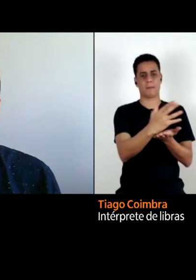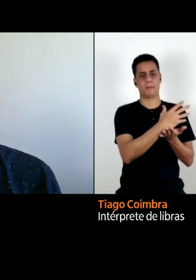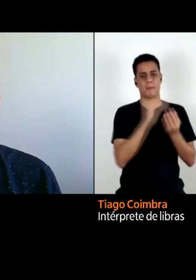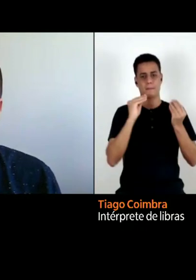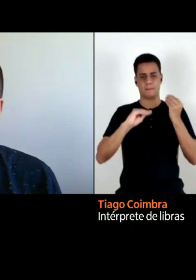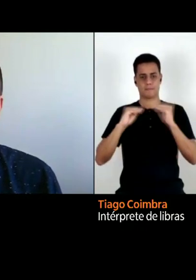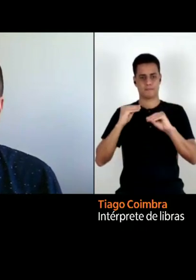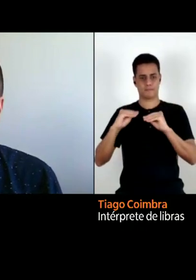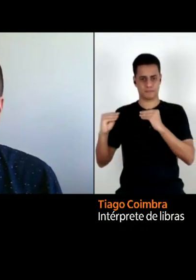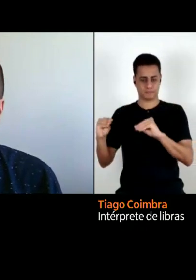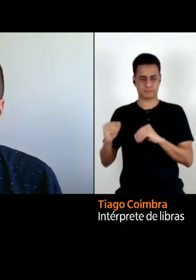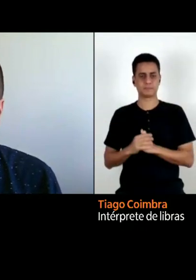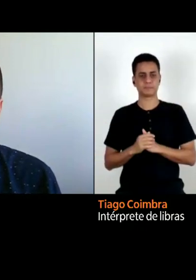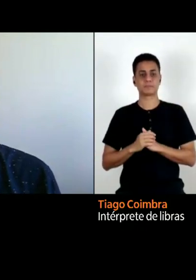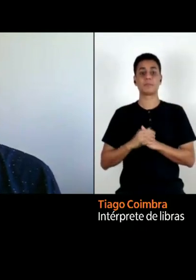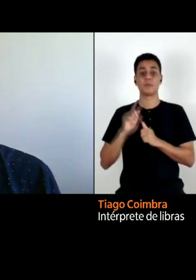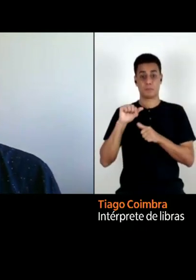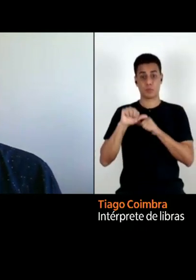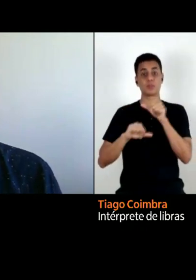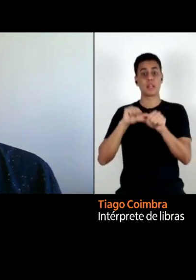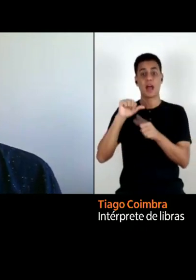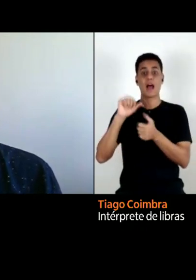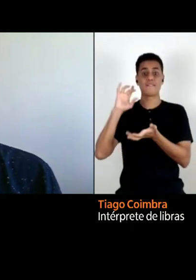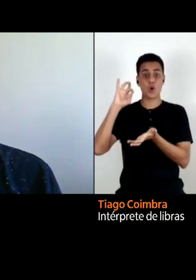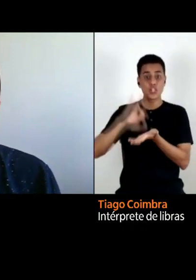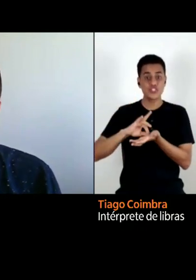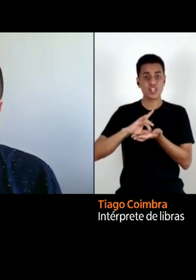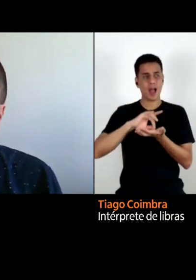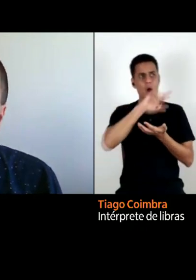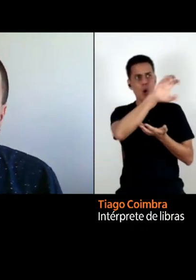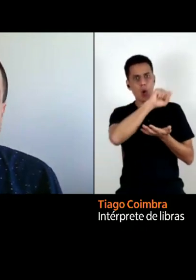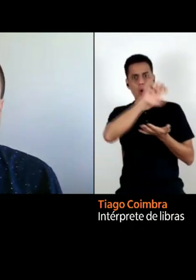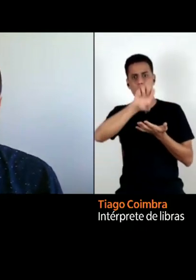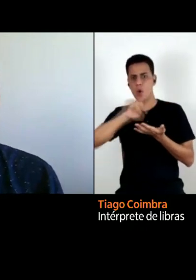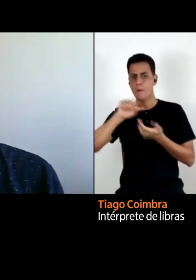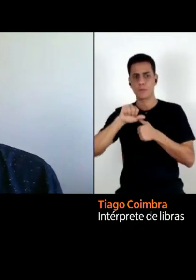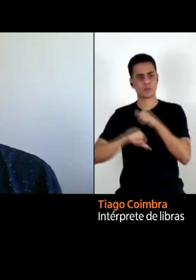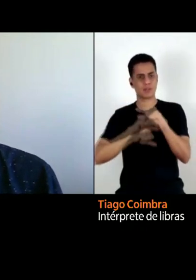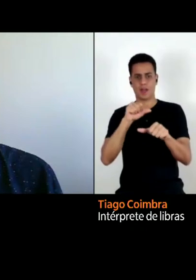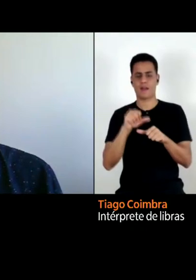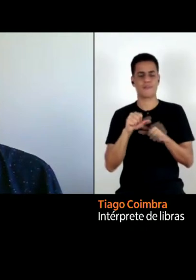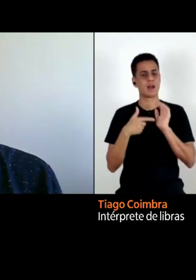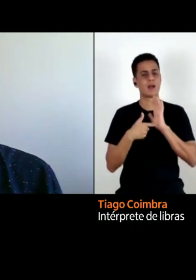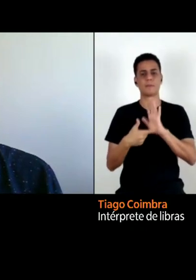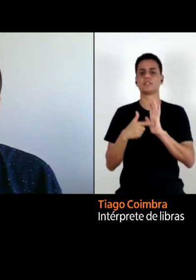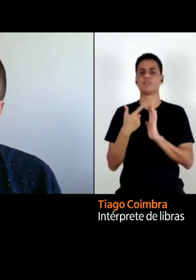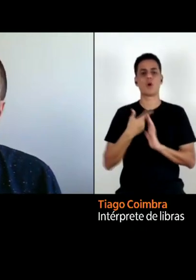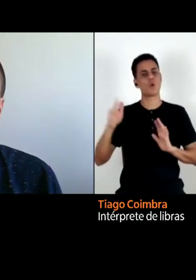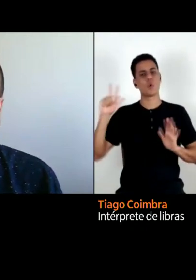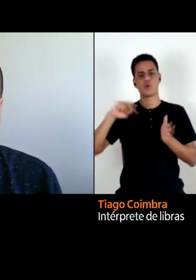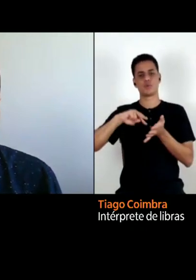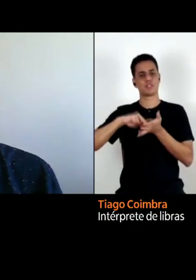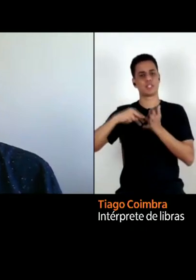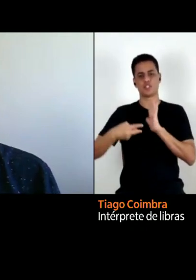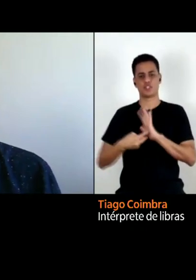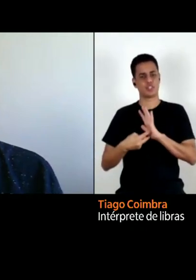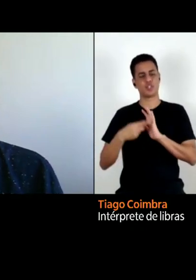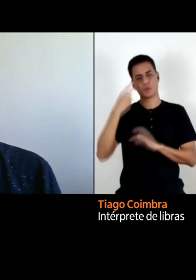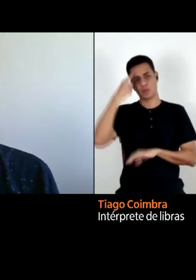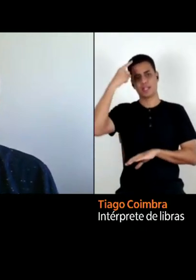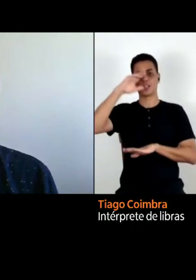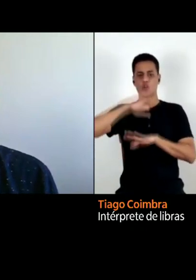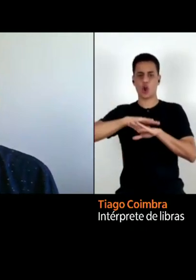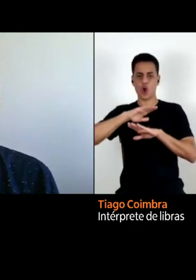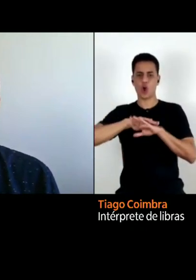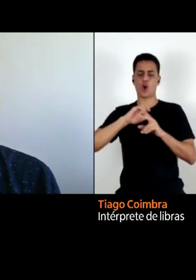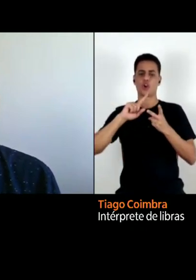natureza original do material apropriado. Ela dava outro sentido, ideológico e estético,